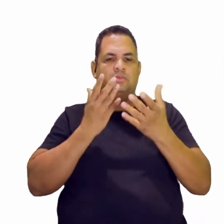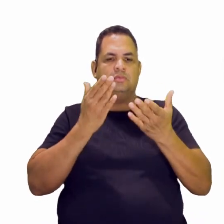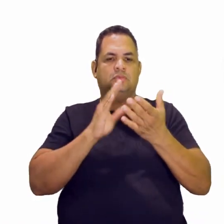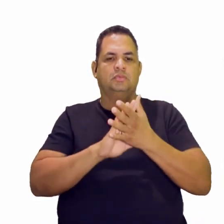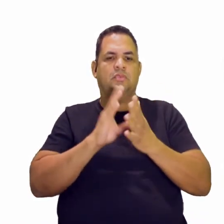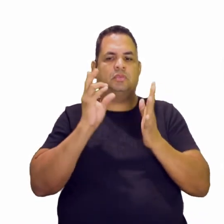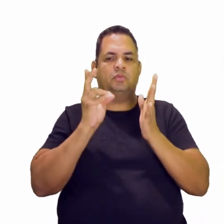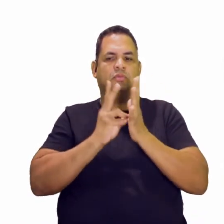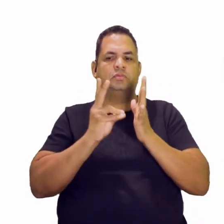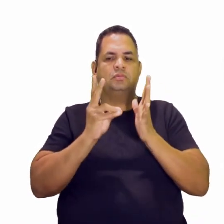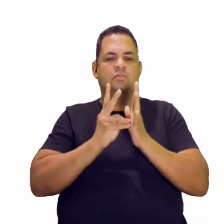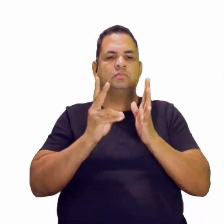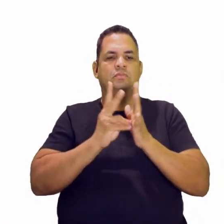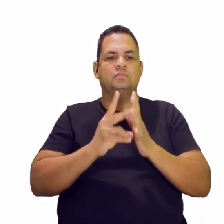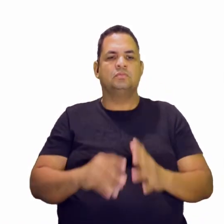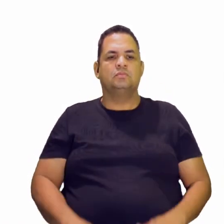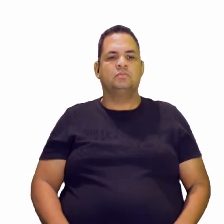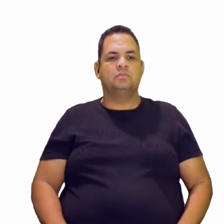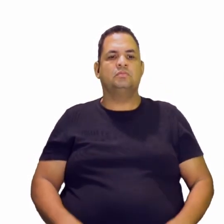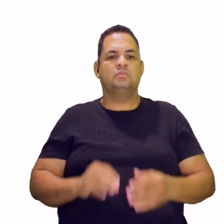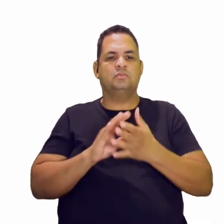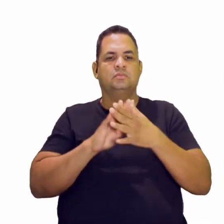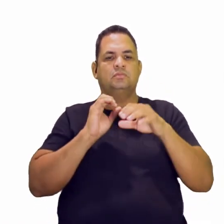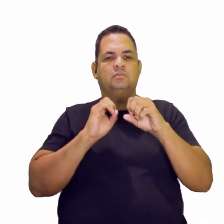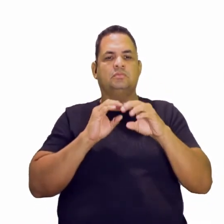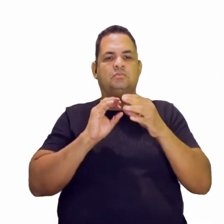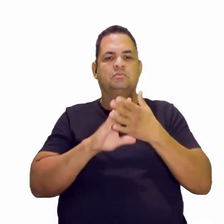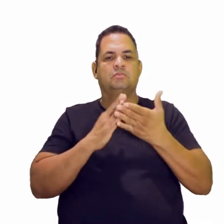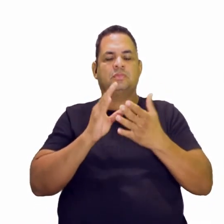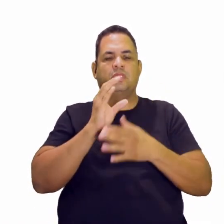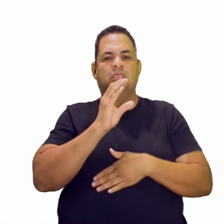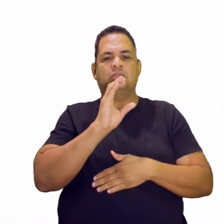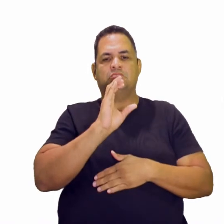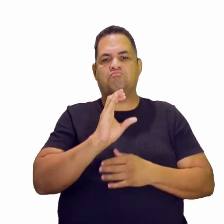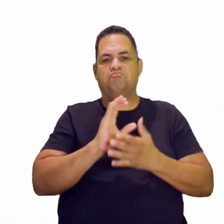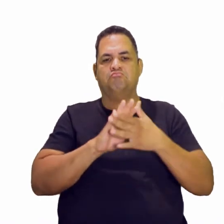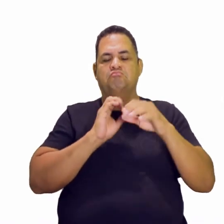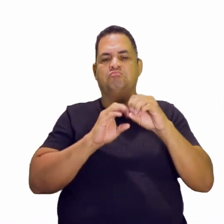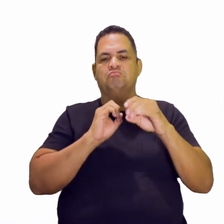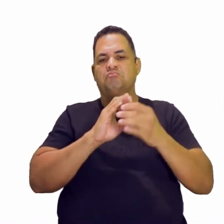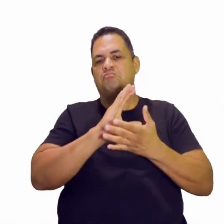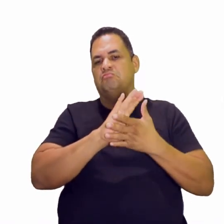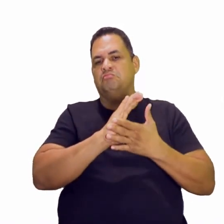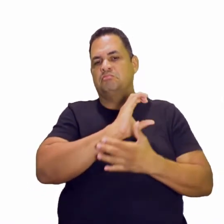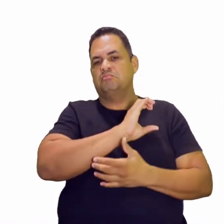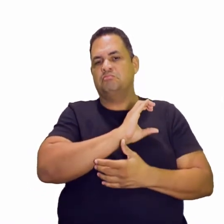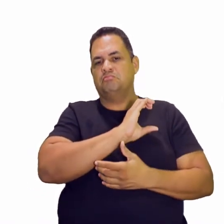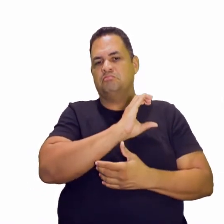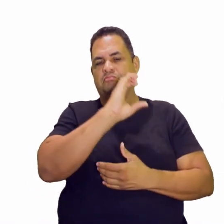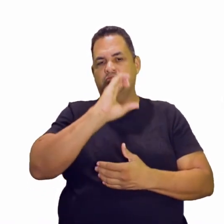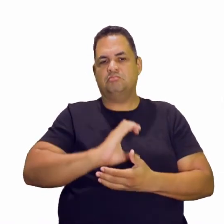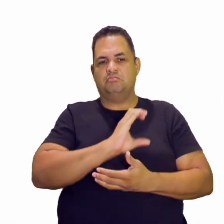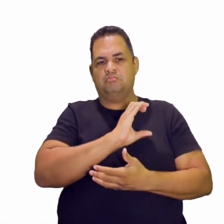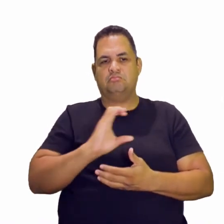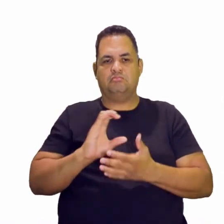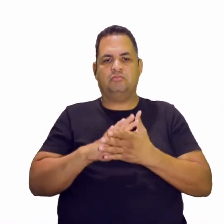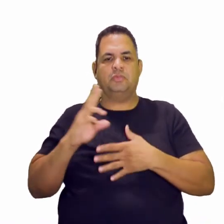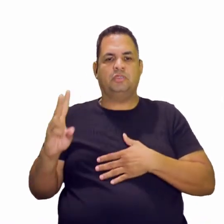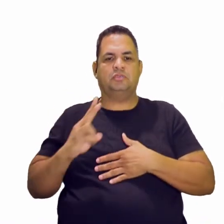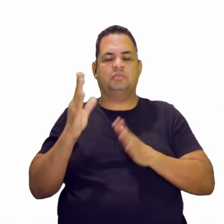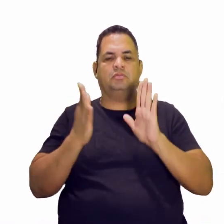catequização dos indígenas, transmitir ensinamentos católicos, valorização do propósito